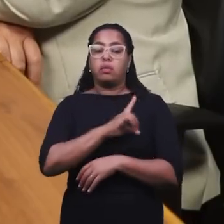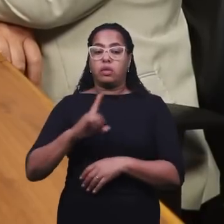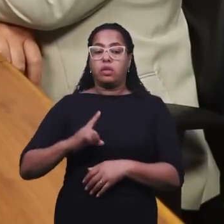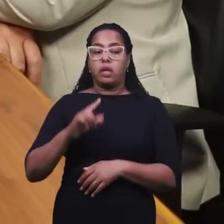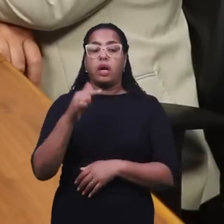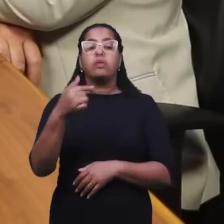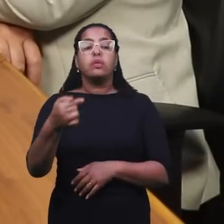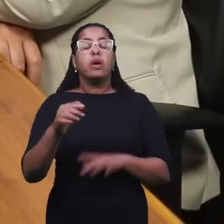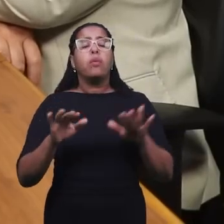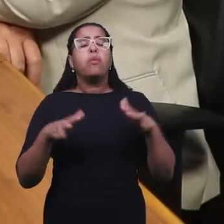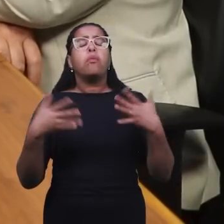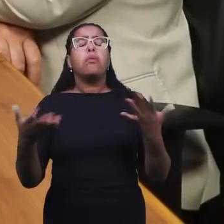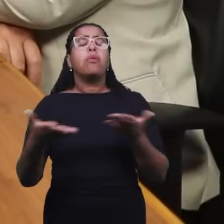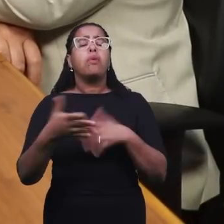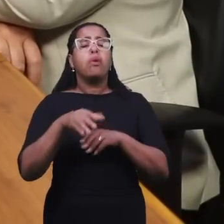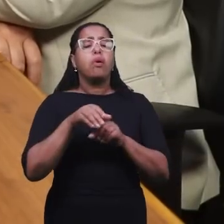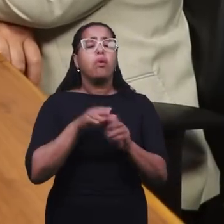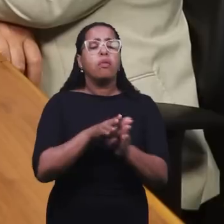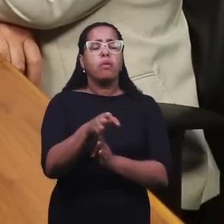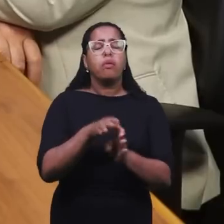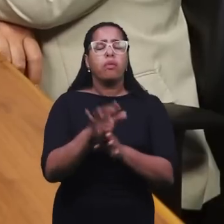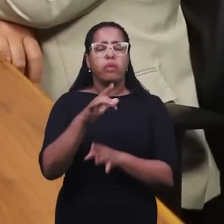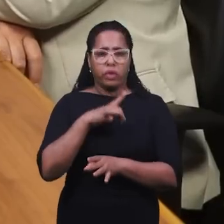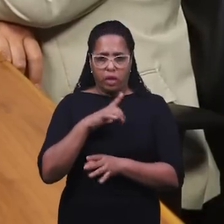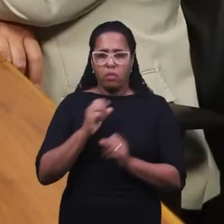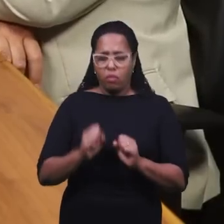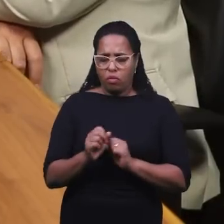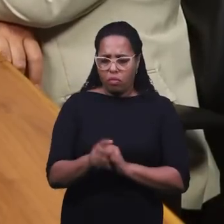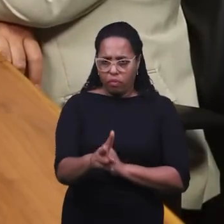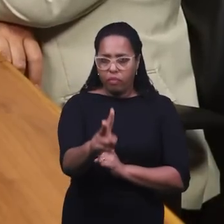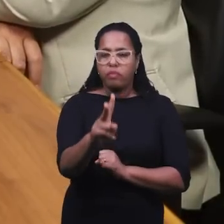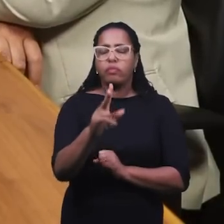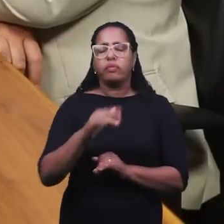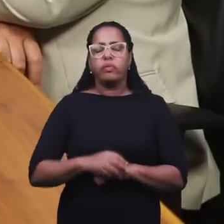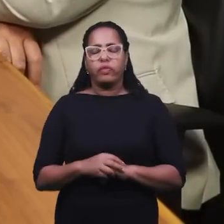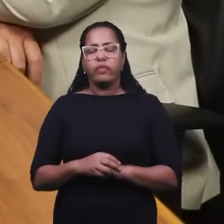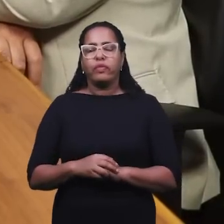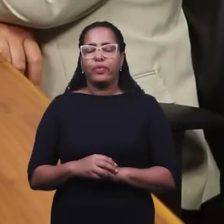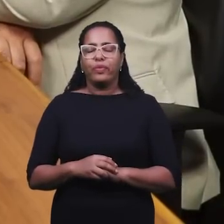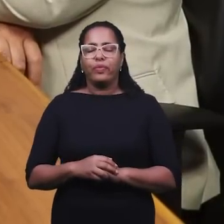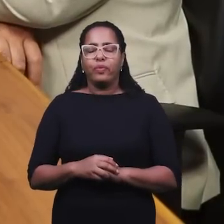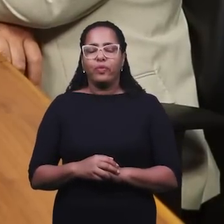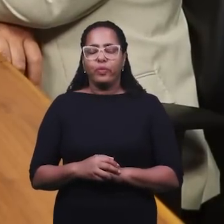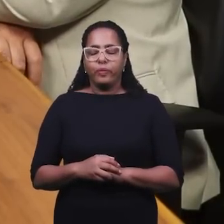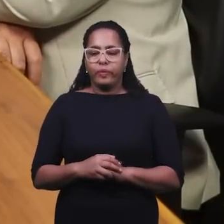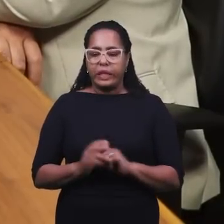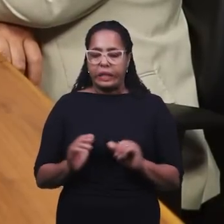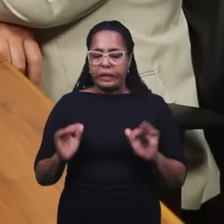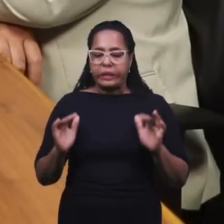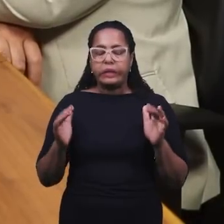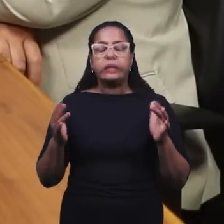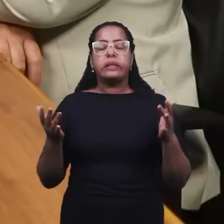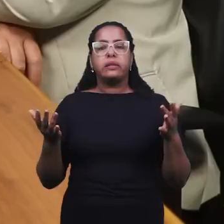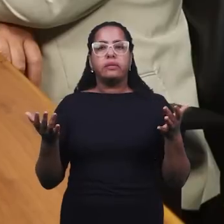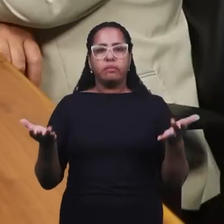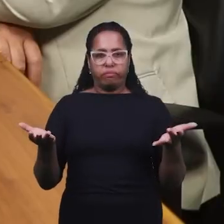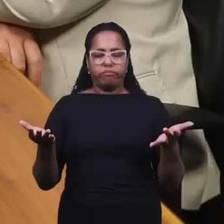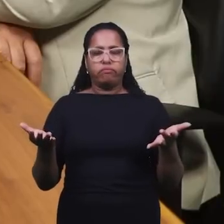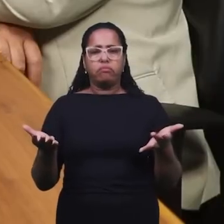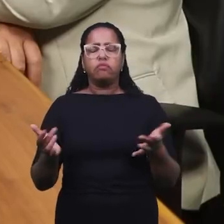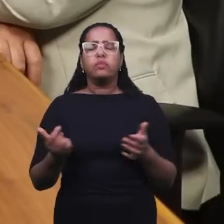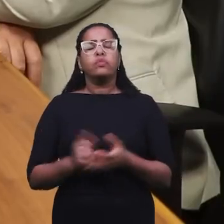discorrer um pouco sobre isso. Então vamos partir disso aí e depois a gente entra no objetivo nosso dessa edição, que é